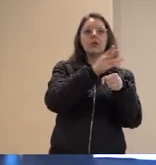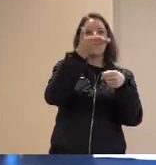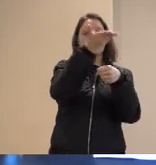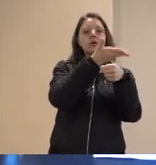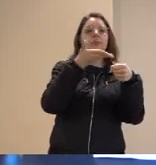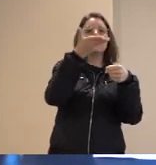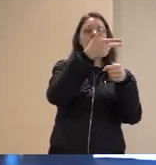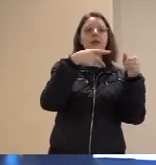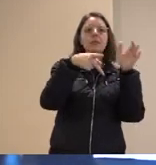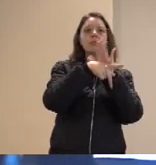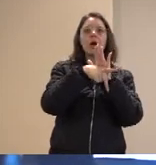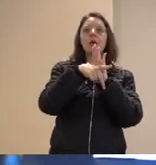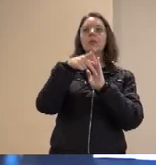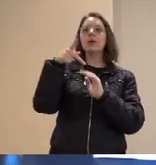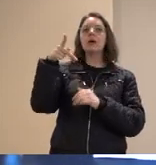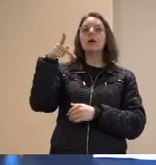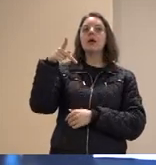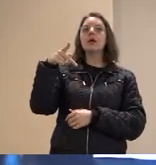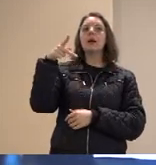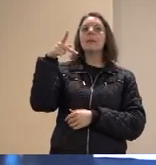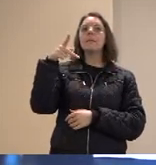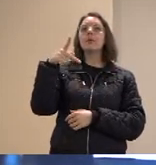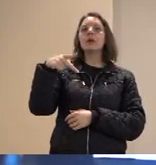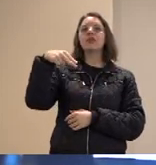política nacional.